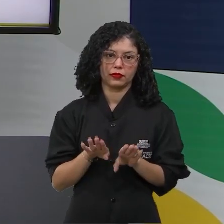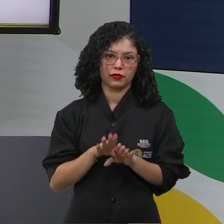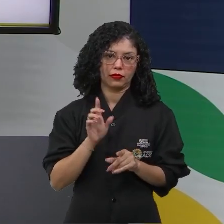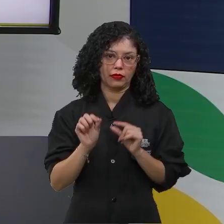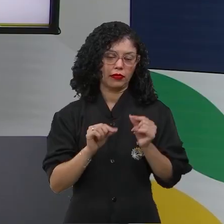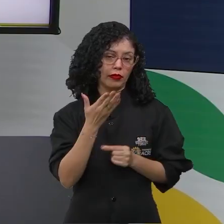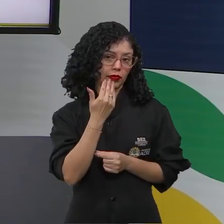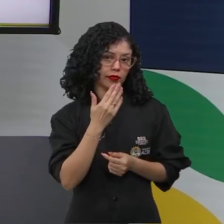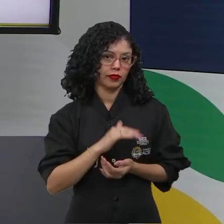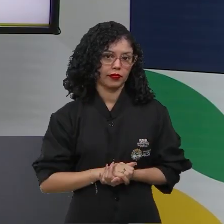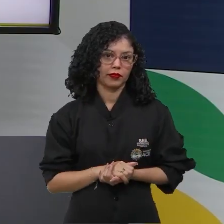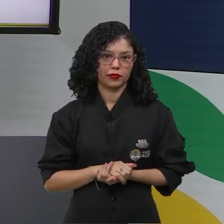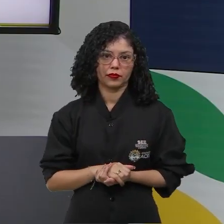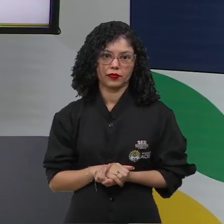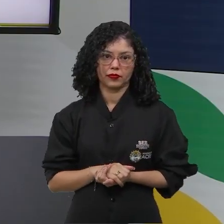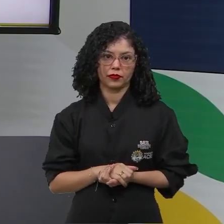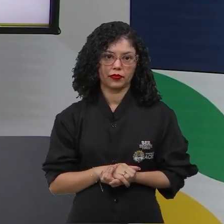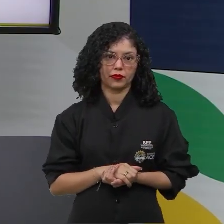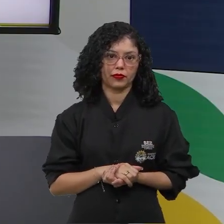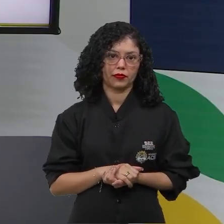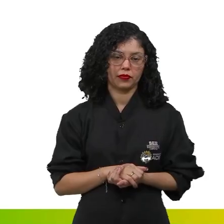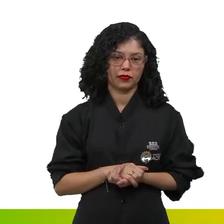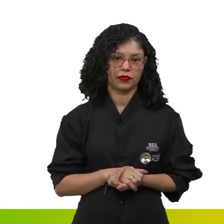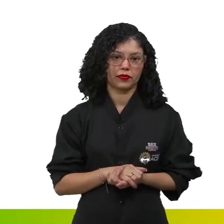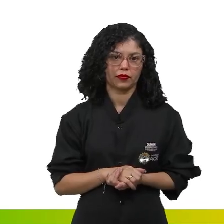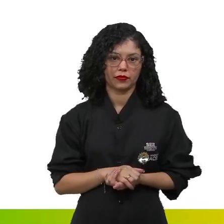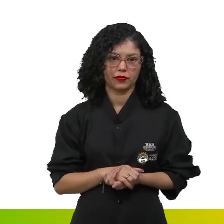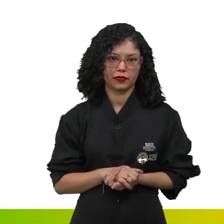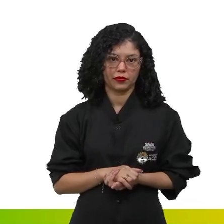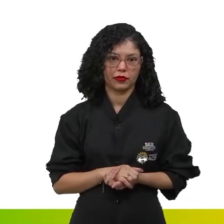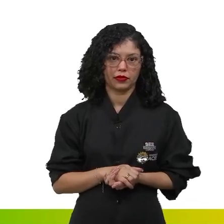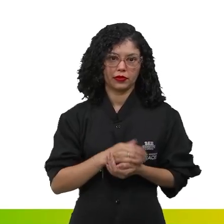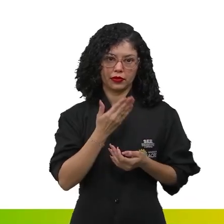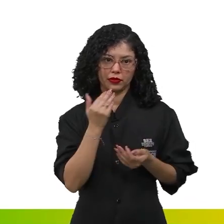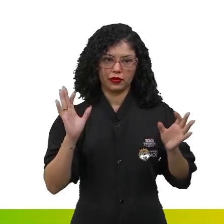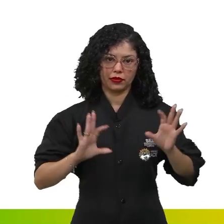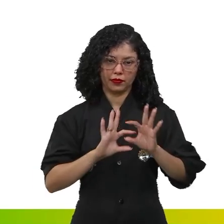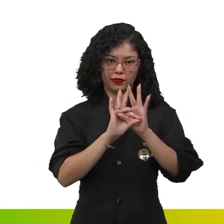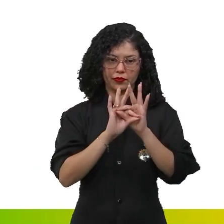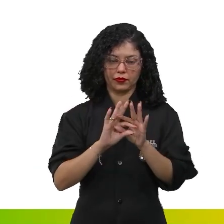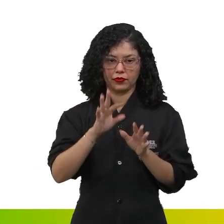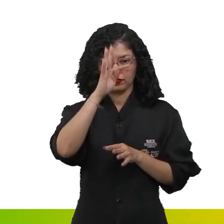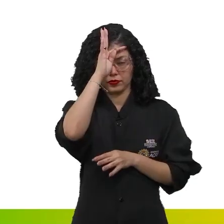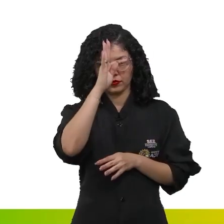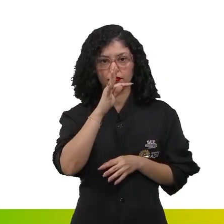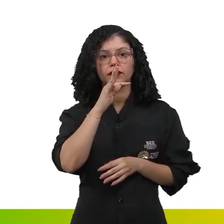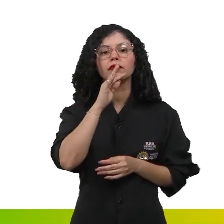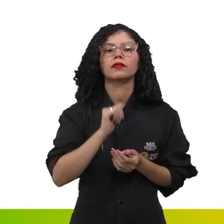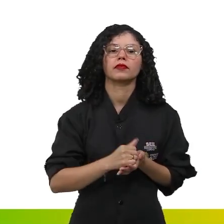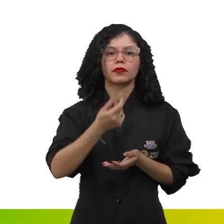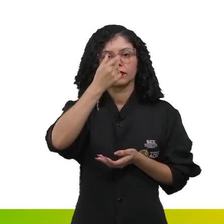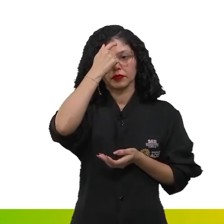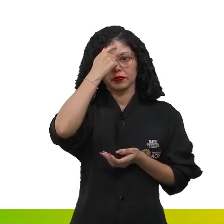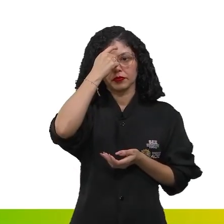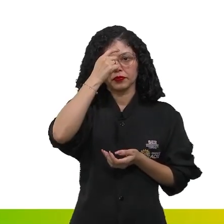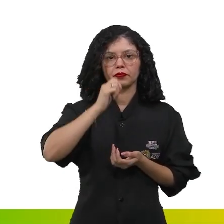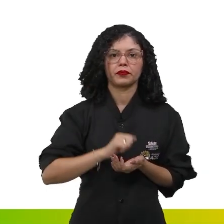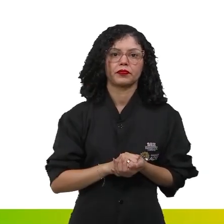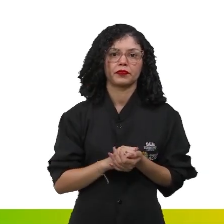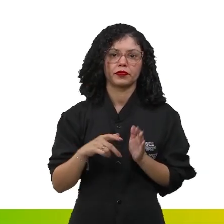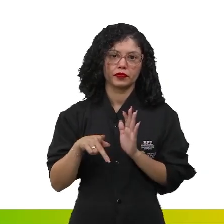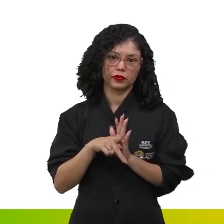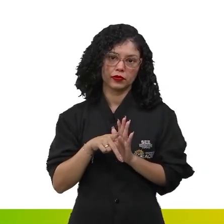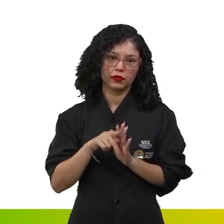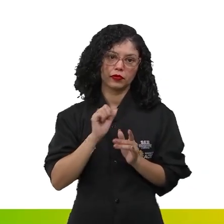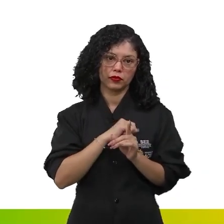que você come. É basicamente esse o direcionamento. Então aqui, ó, vamos seguindo. Ó. Ela conecta tradições familiares, memórias afetivas e